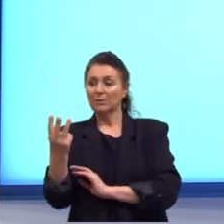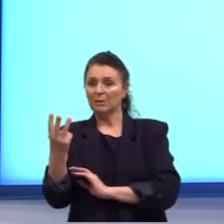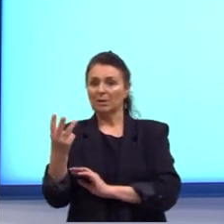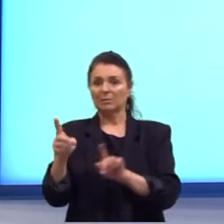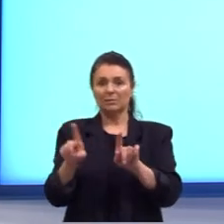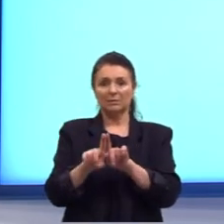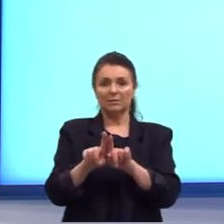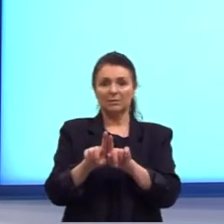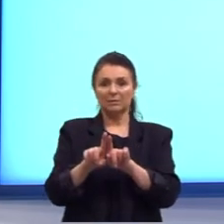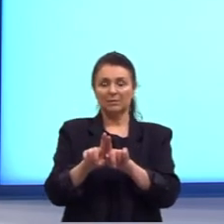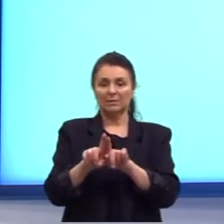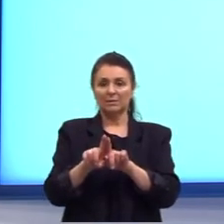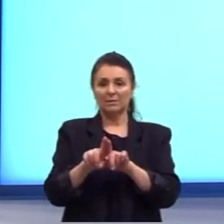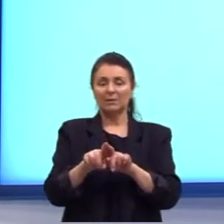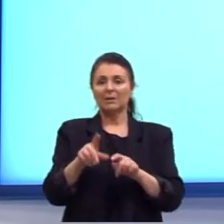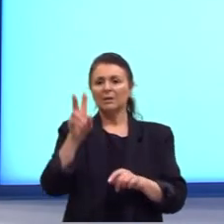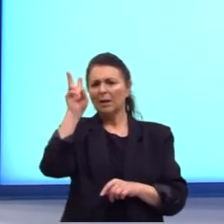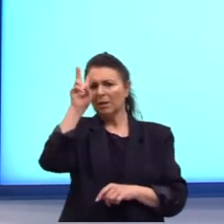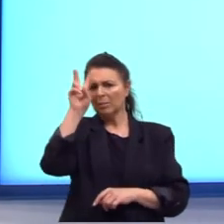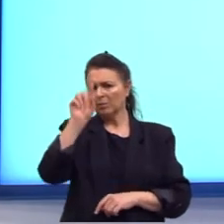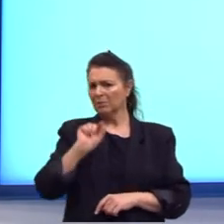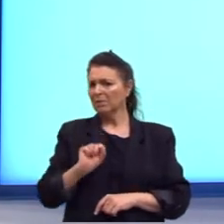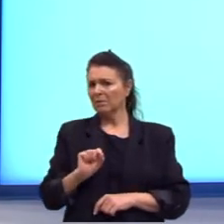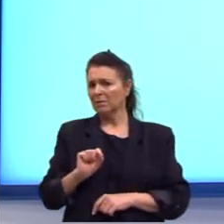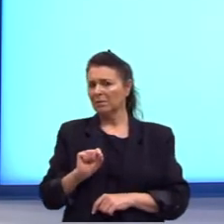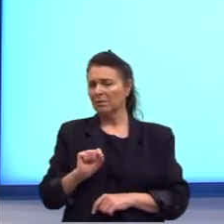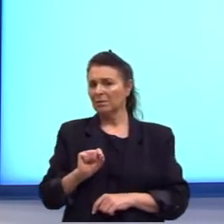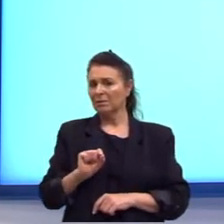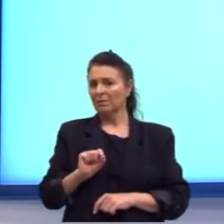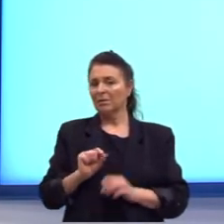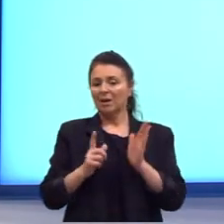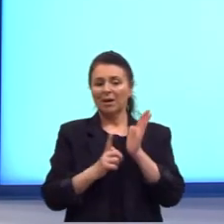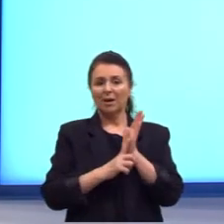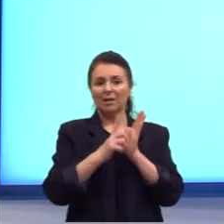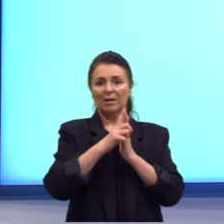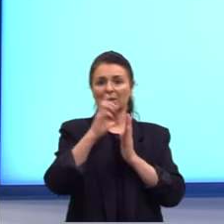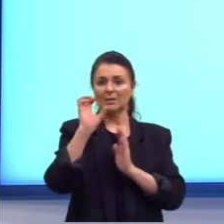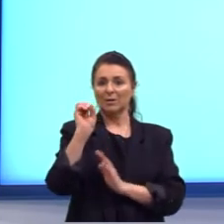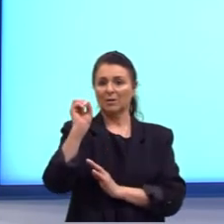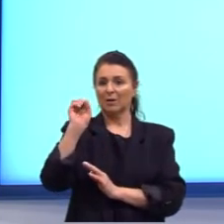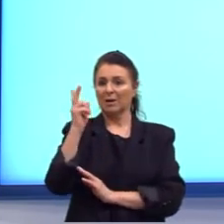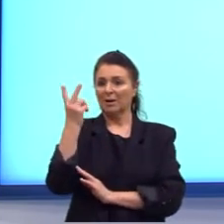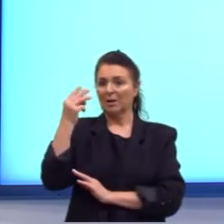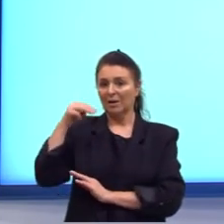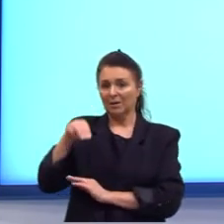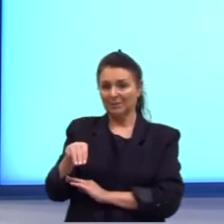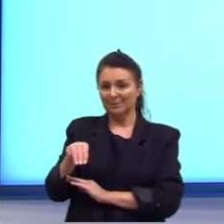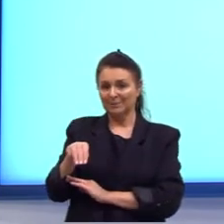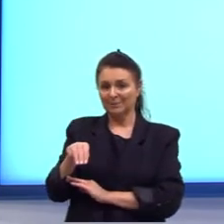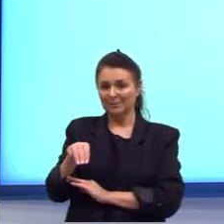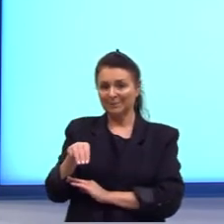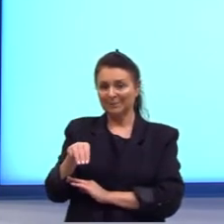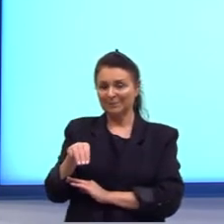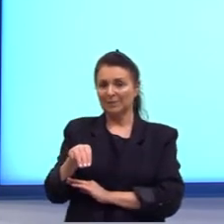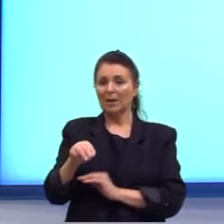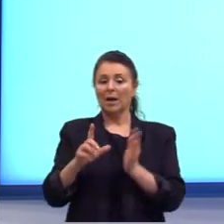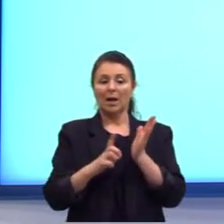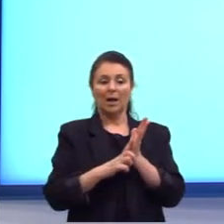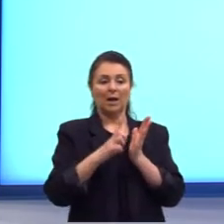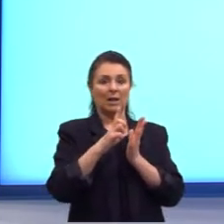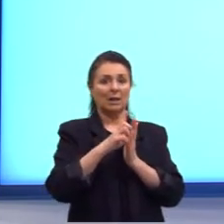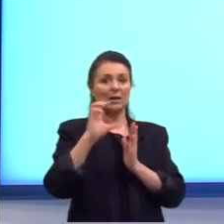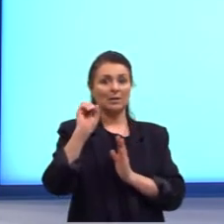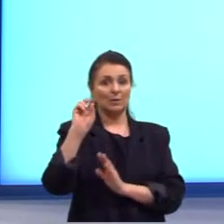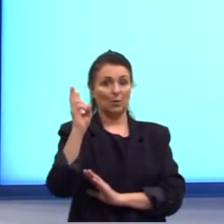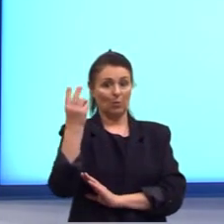aqui no três a mesma coisa isso lembra o que aleidion então além da lei de